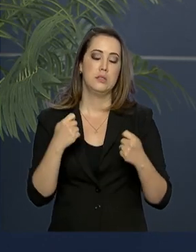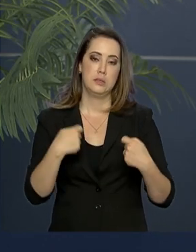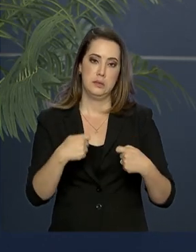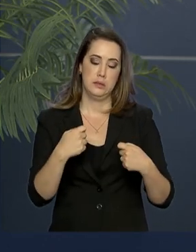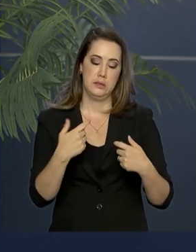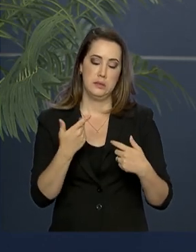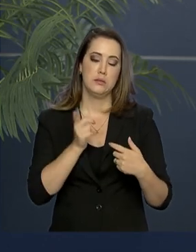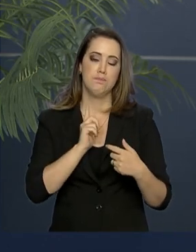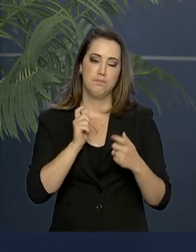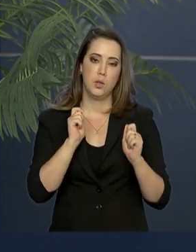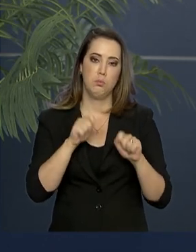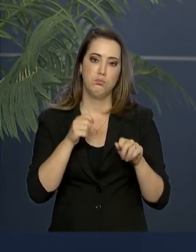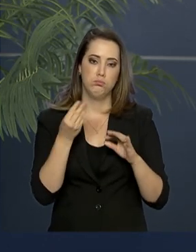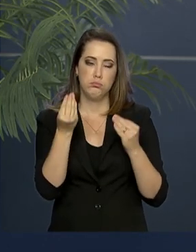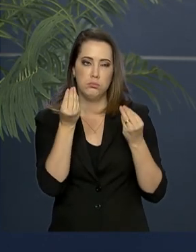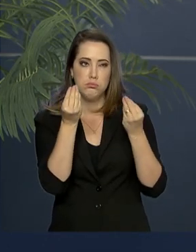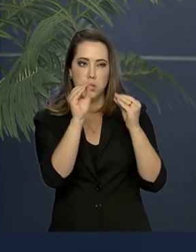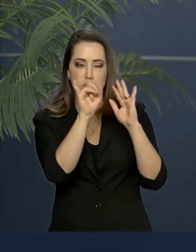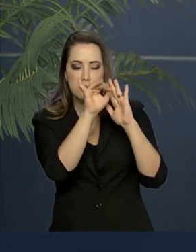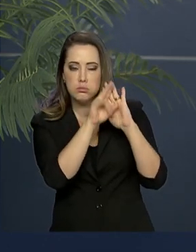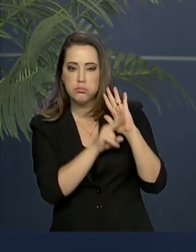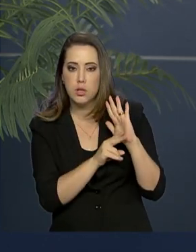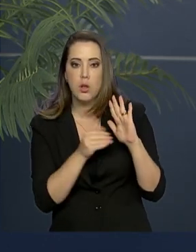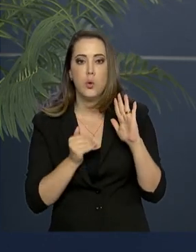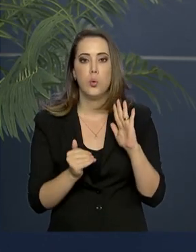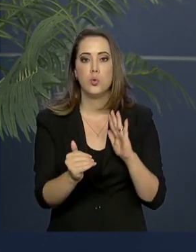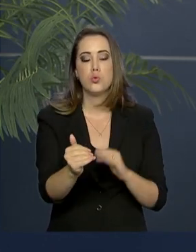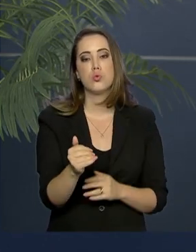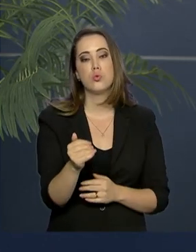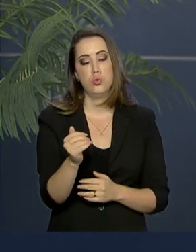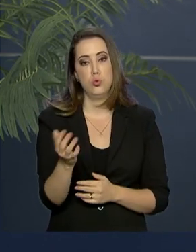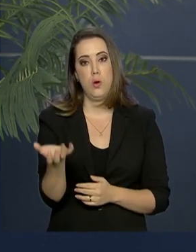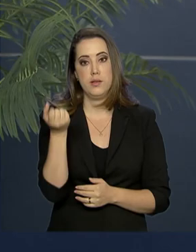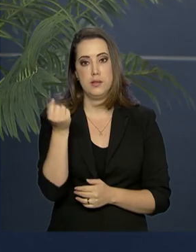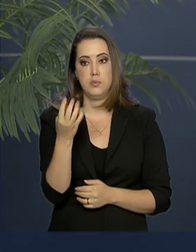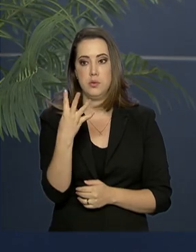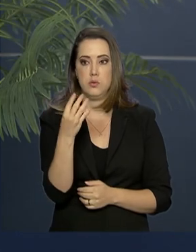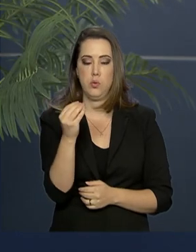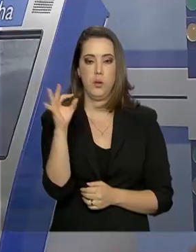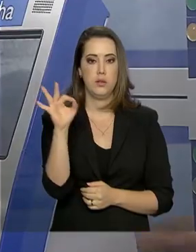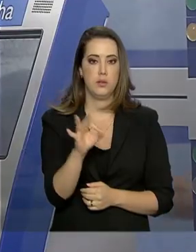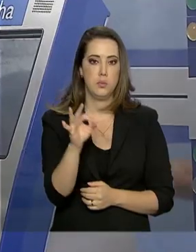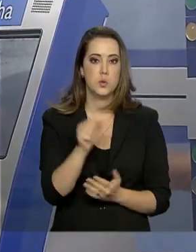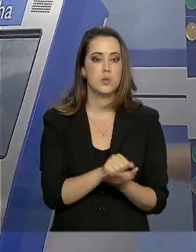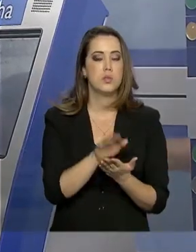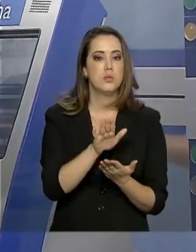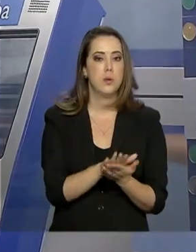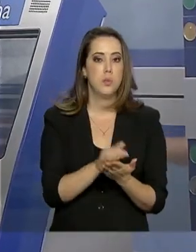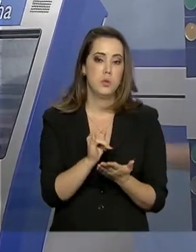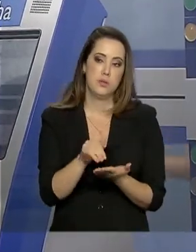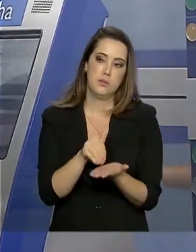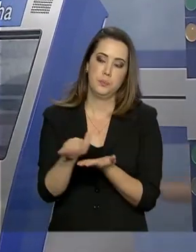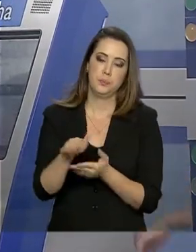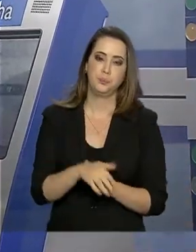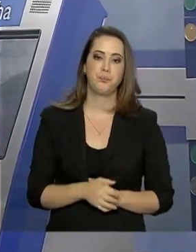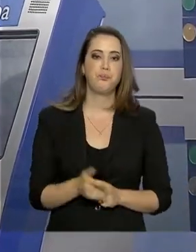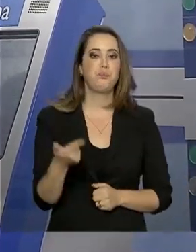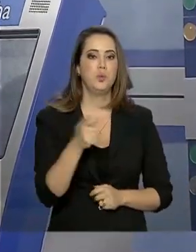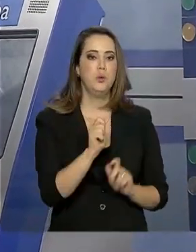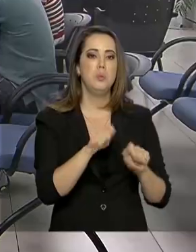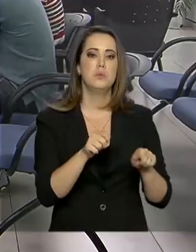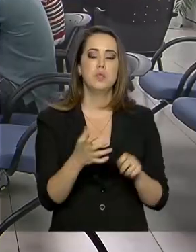contemplada e a manutenção dos 40% de multa em caso de rescisão. A outra opção é o saque